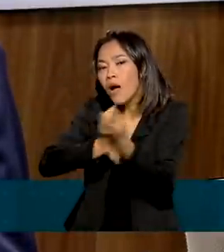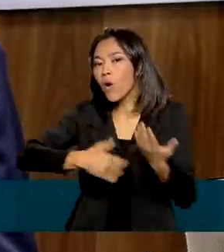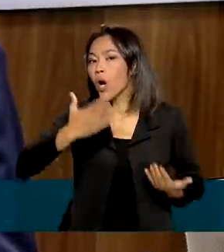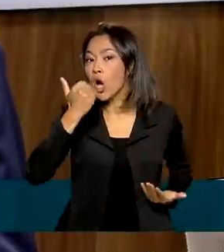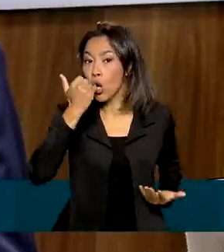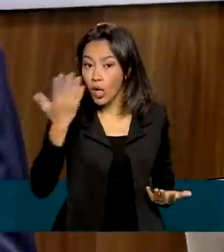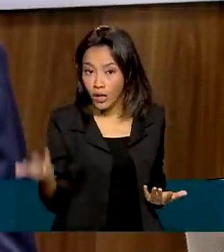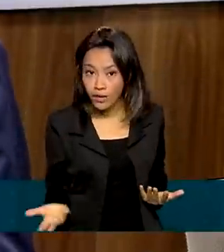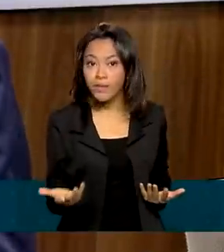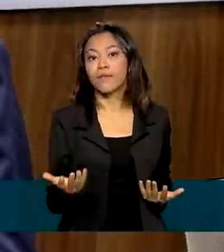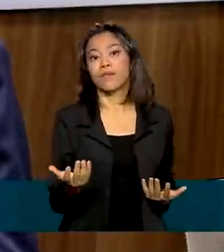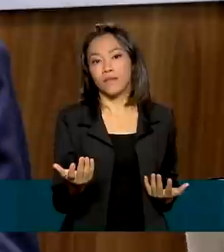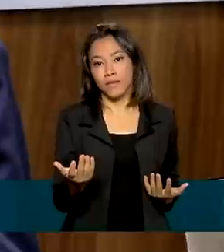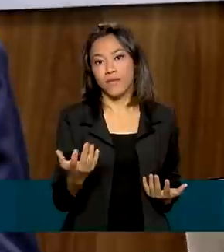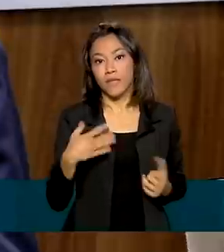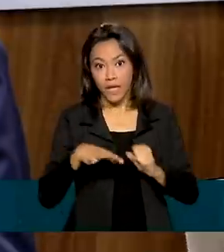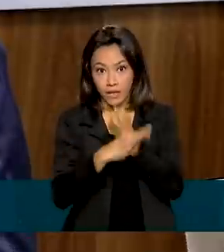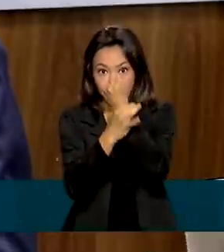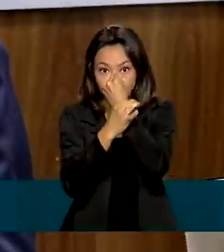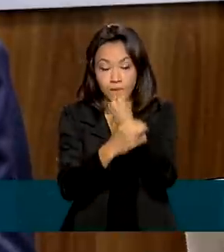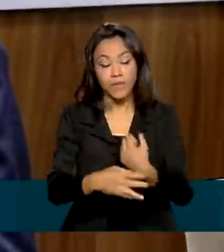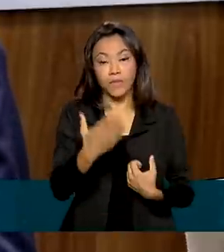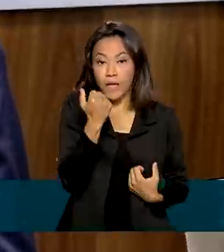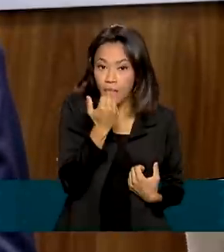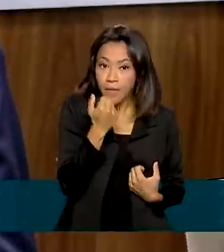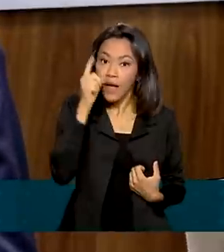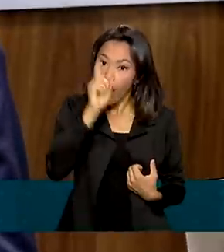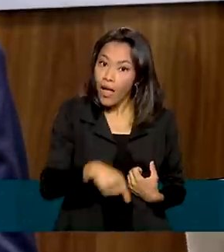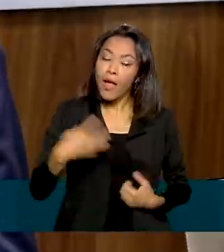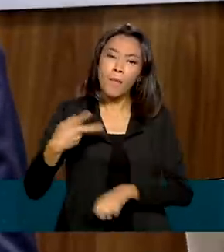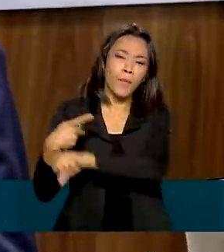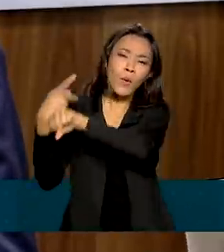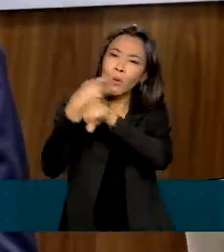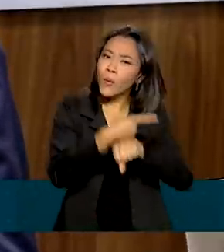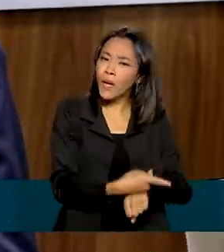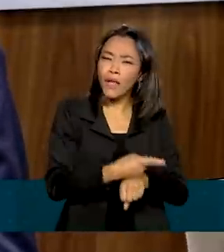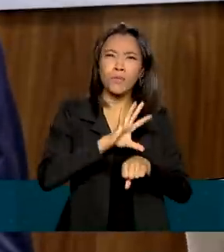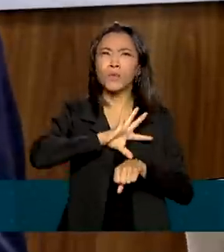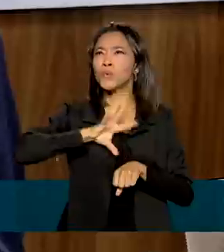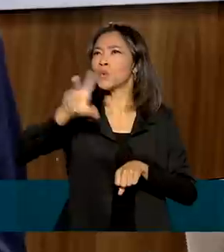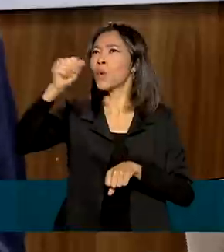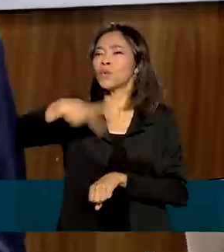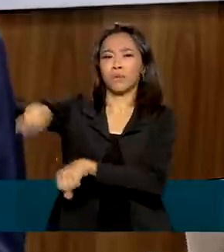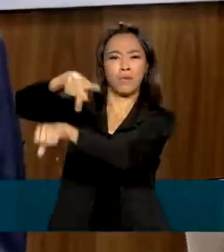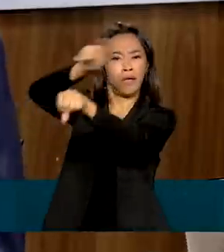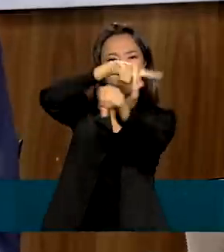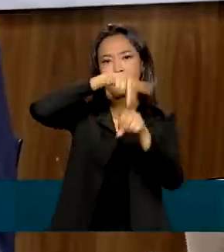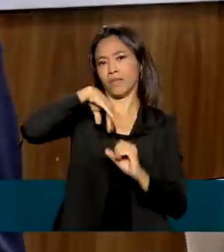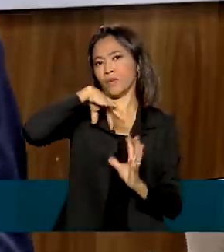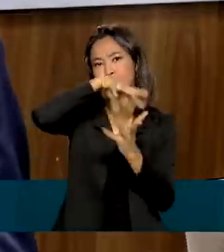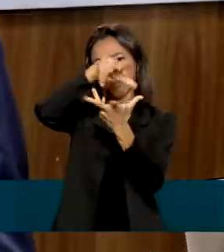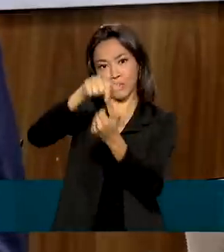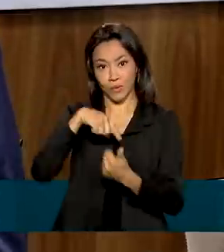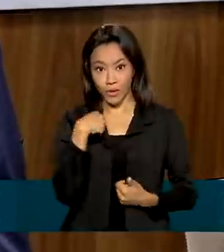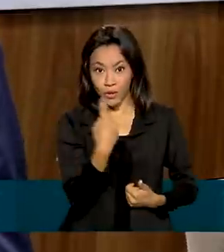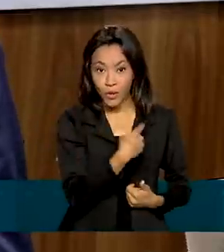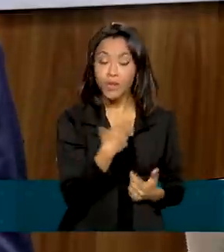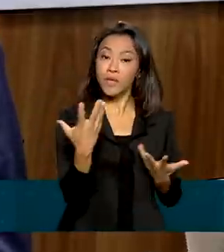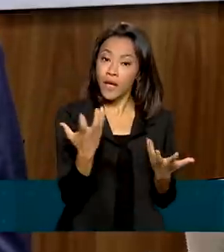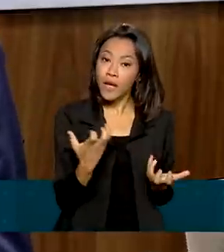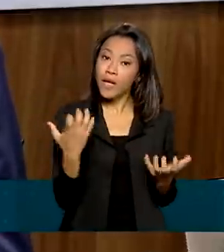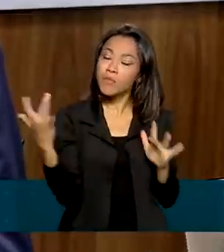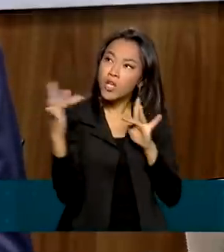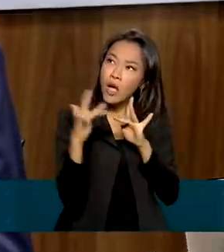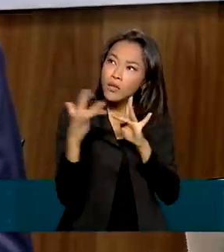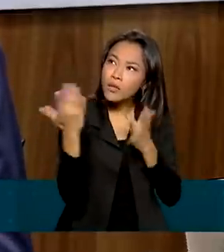afinal de contas a a garantia alimentar é procurada por todos os países do mundo e nós queremos ampliar diversificar